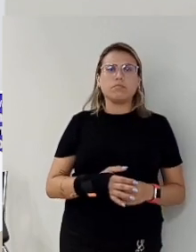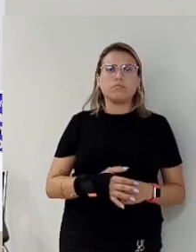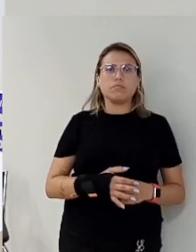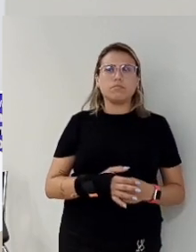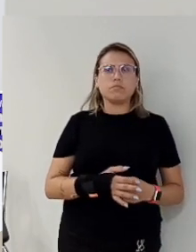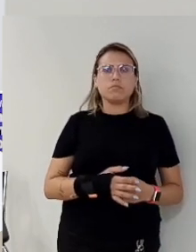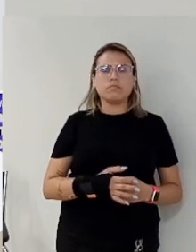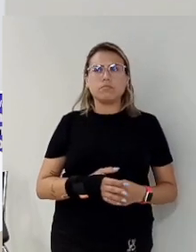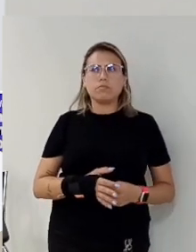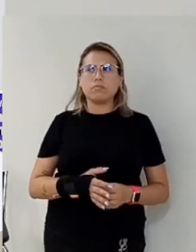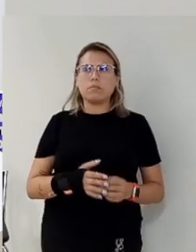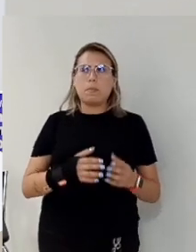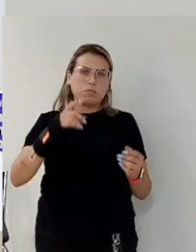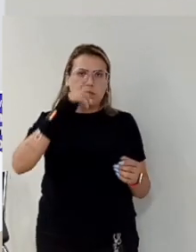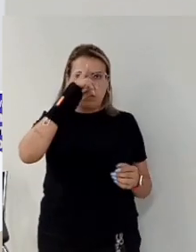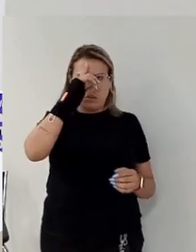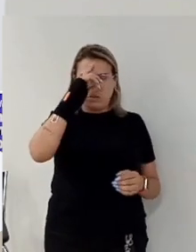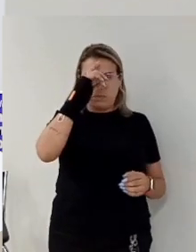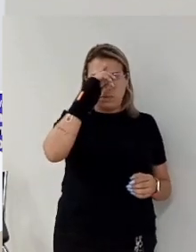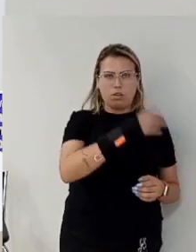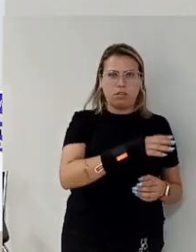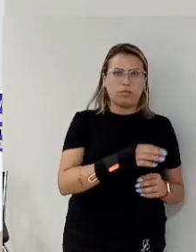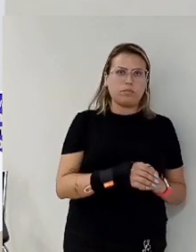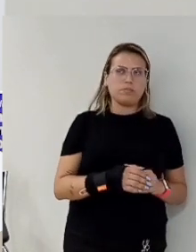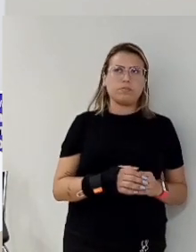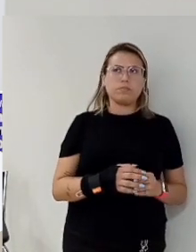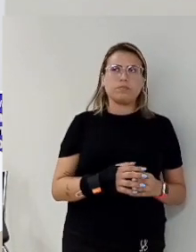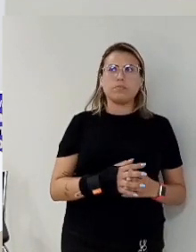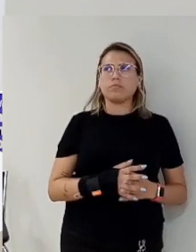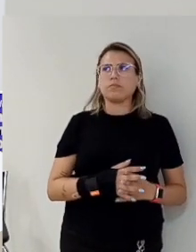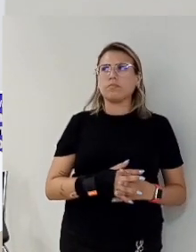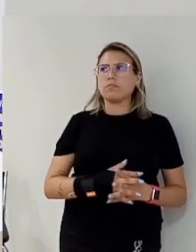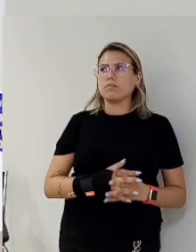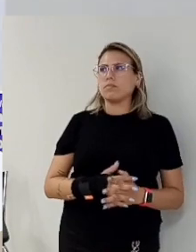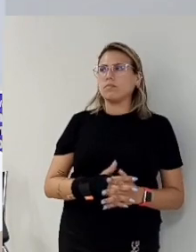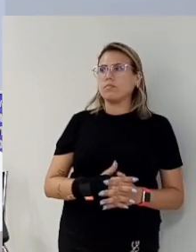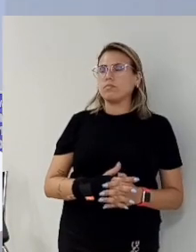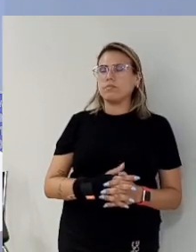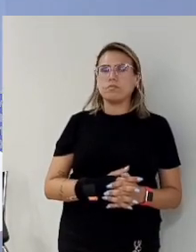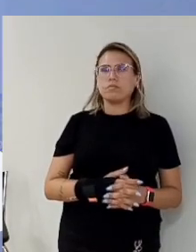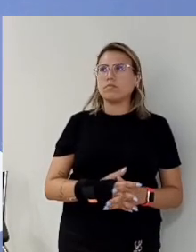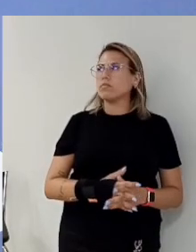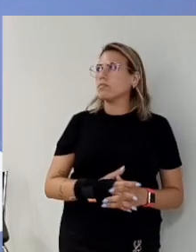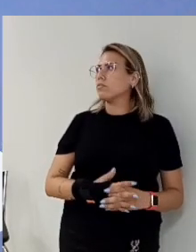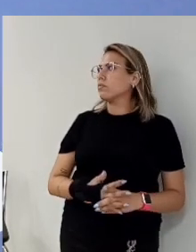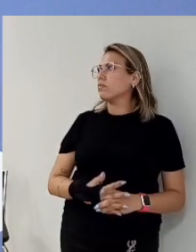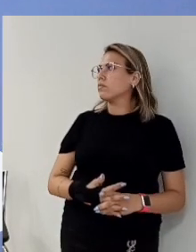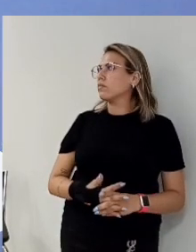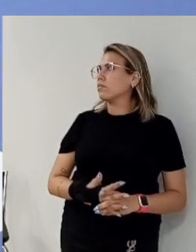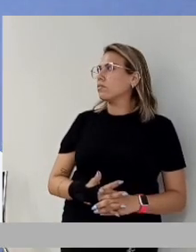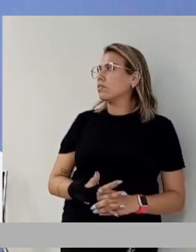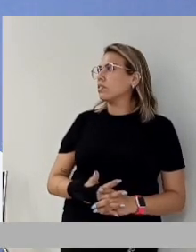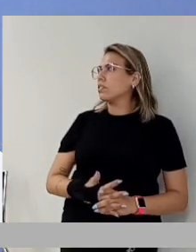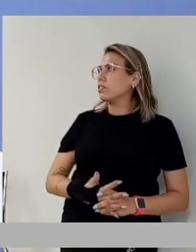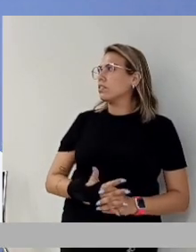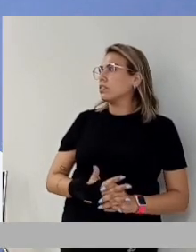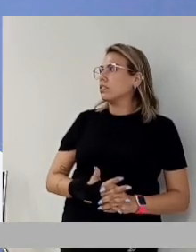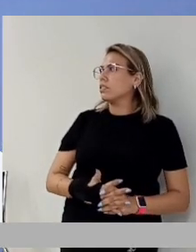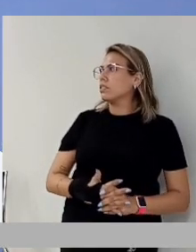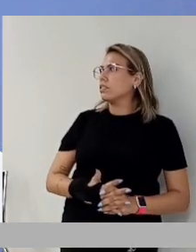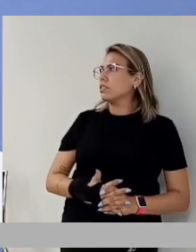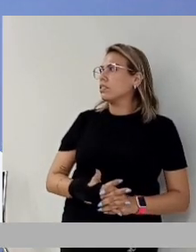próximo ao hospital que seria o ass público do município nao secretário por favor por